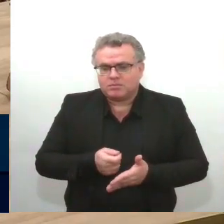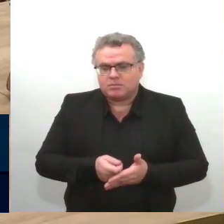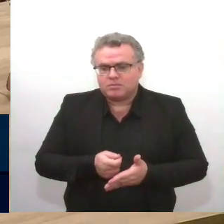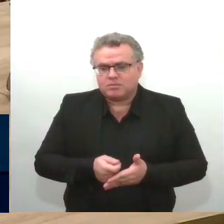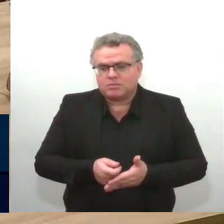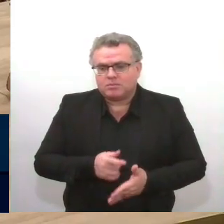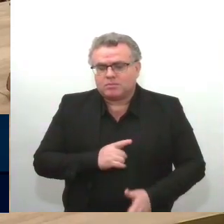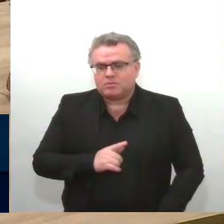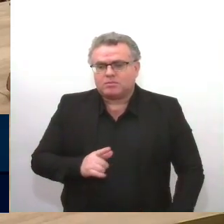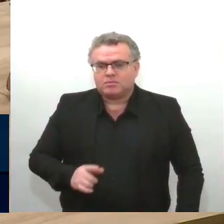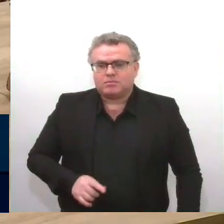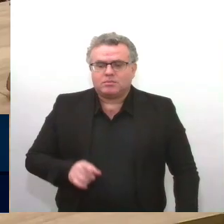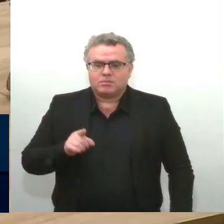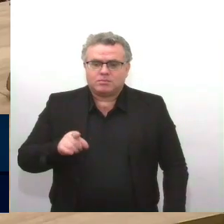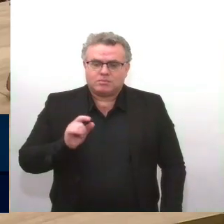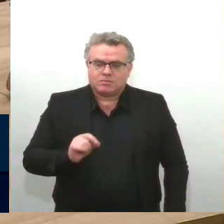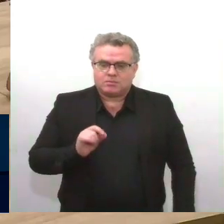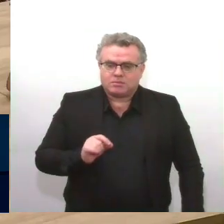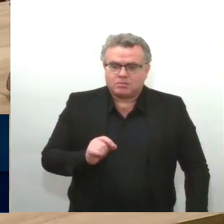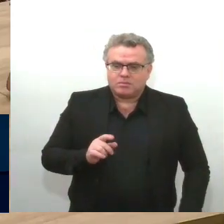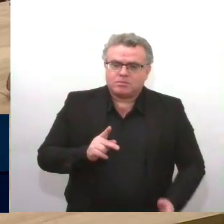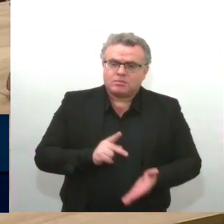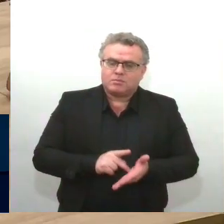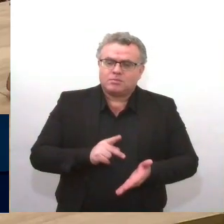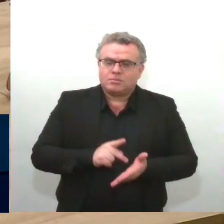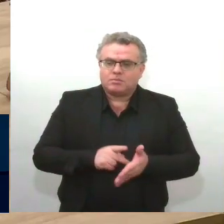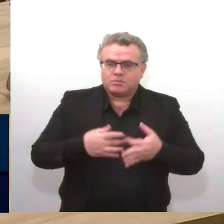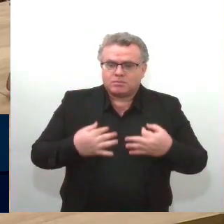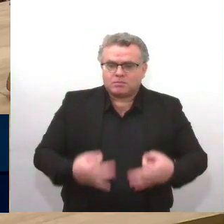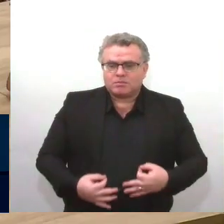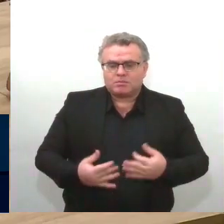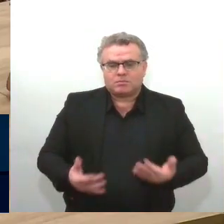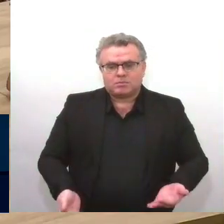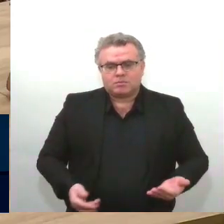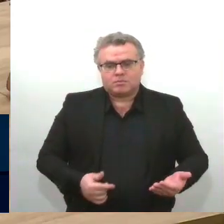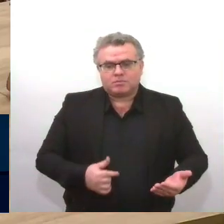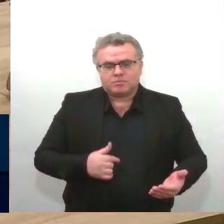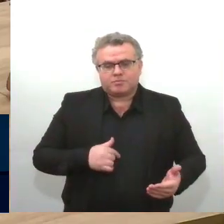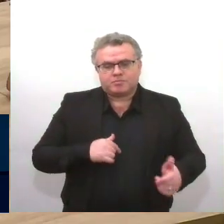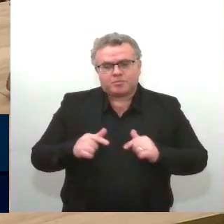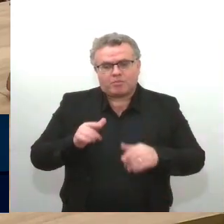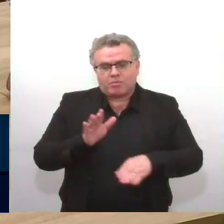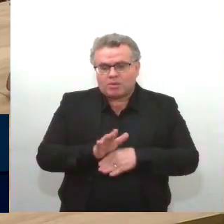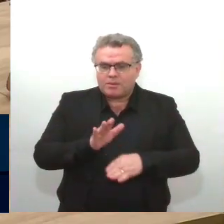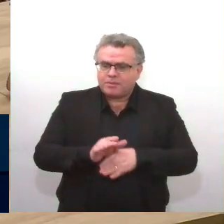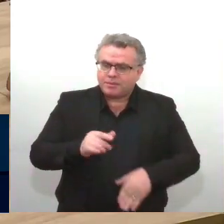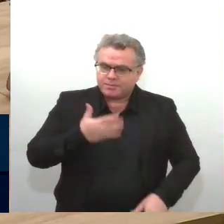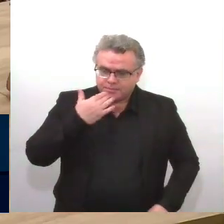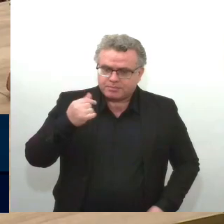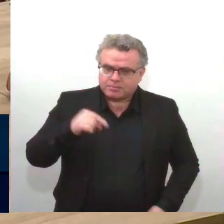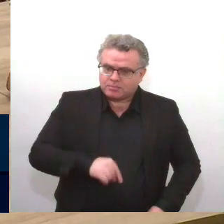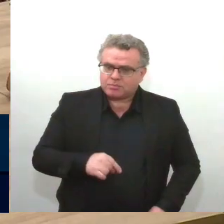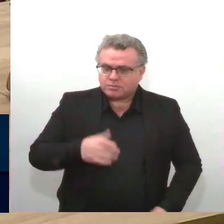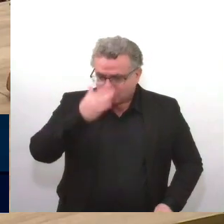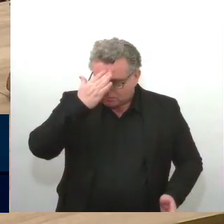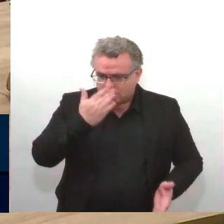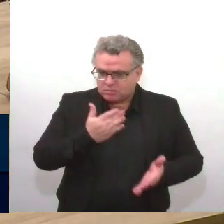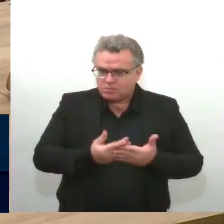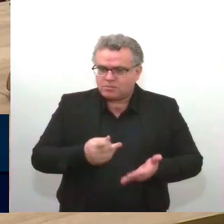realmente fazer algo pra melhoria do nosso estado e é isso que eu acredito na política você é uma